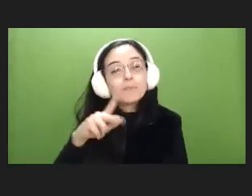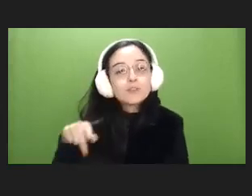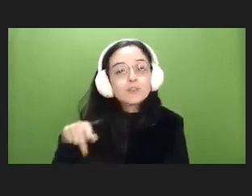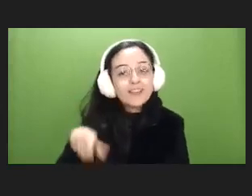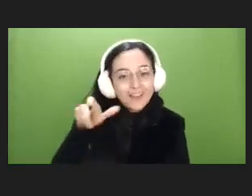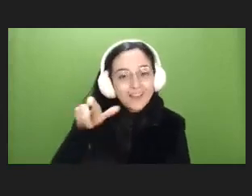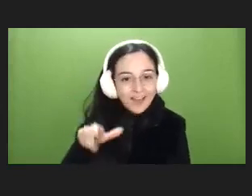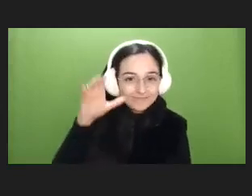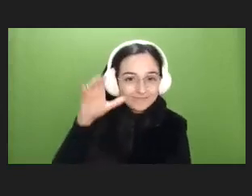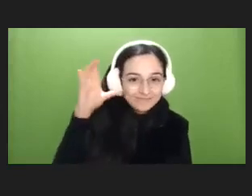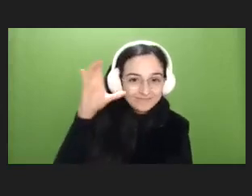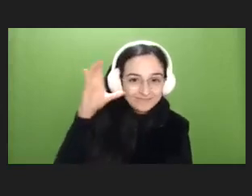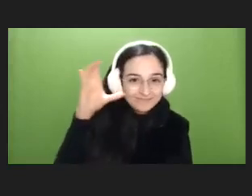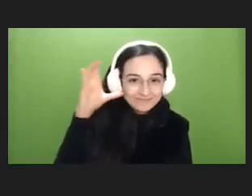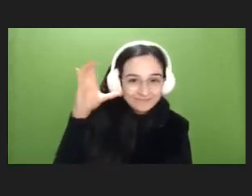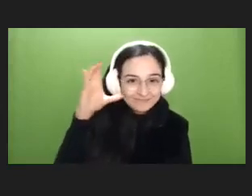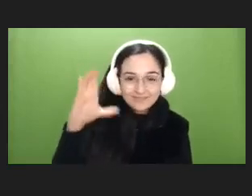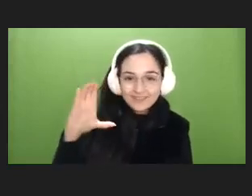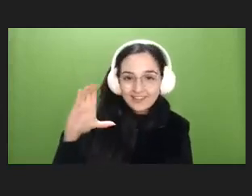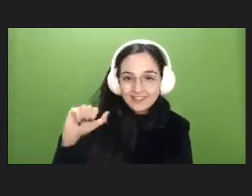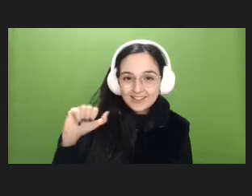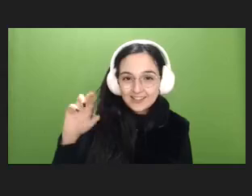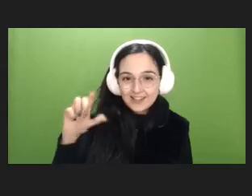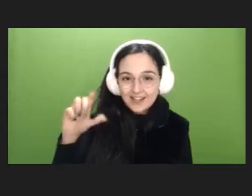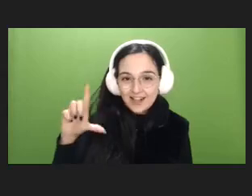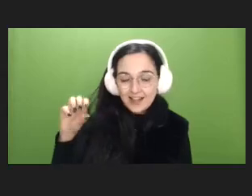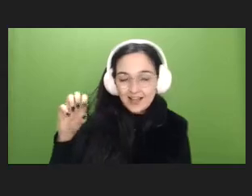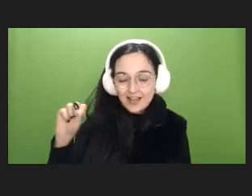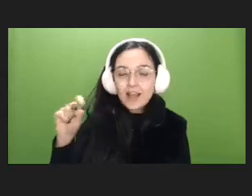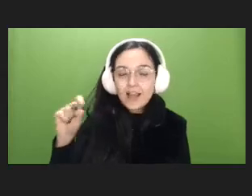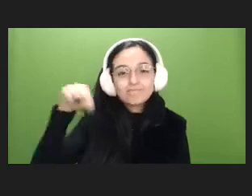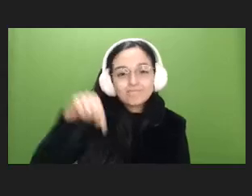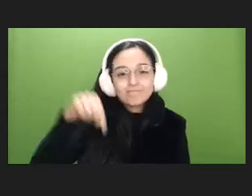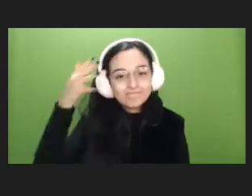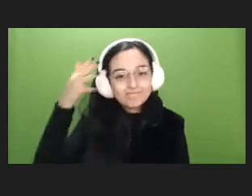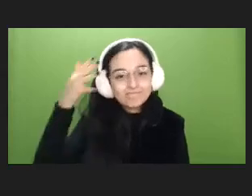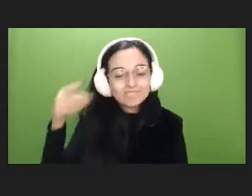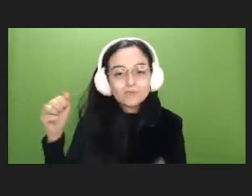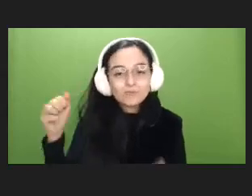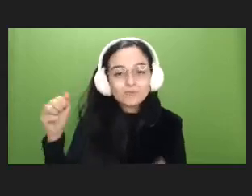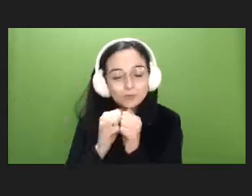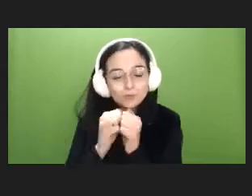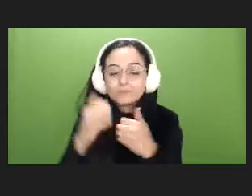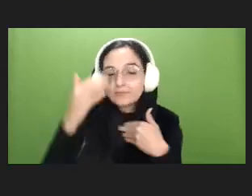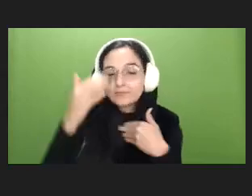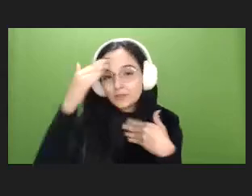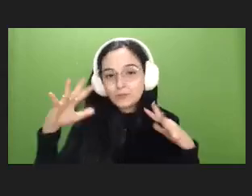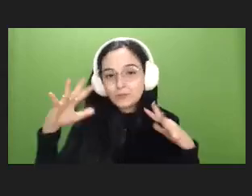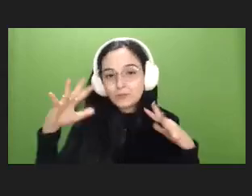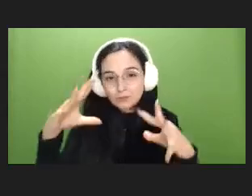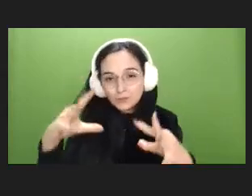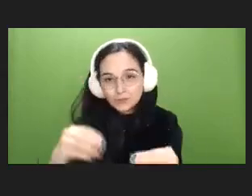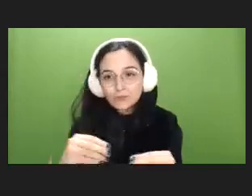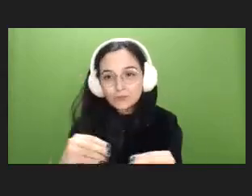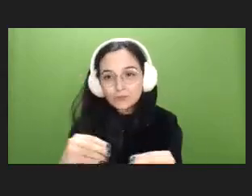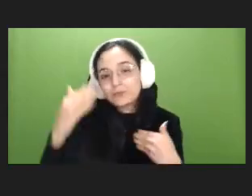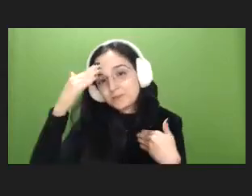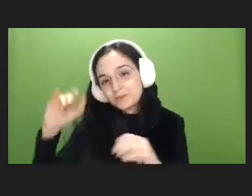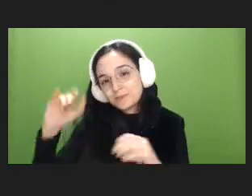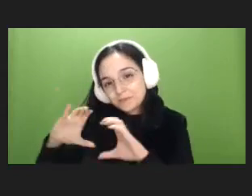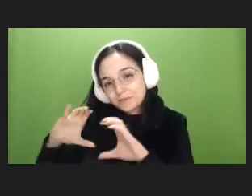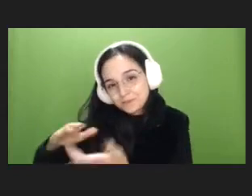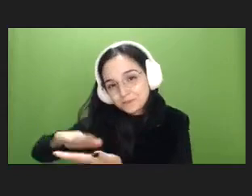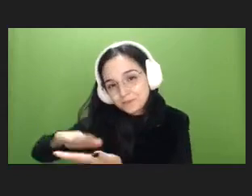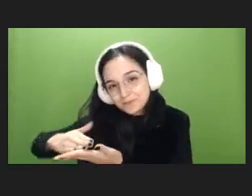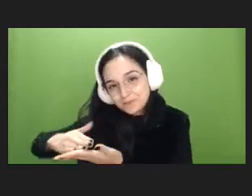que estará palestrando conosco. Então, muito obrigada a todos, obrigada a todos os intérpretes que estiveram aqui